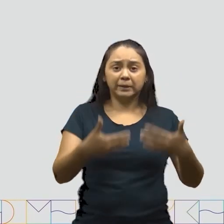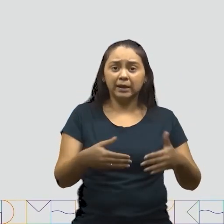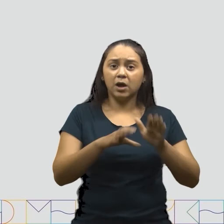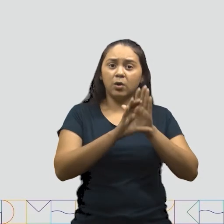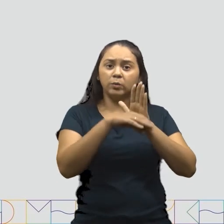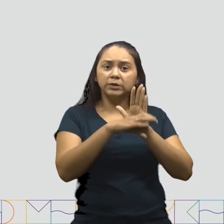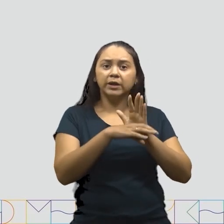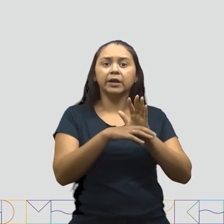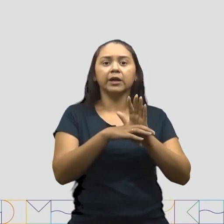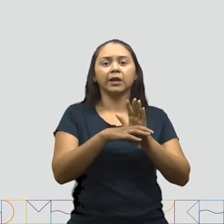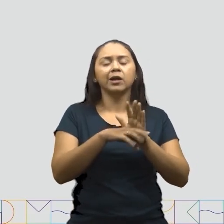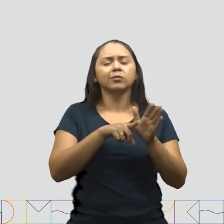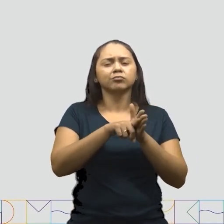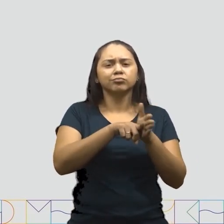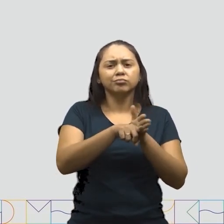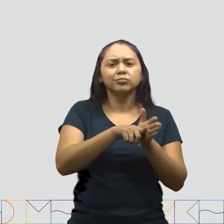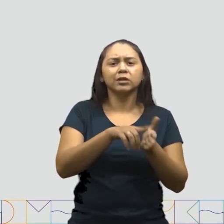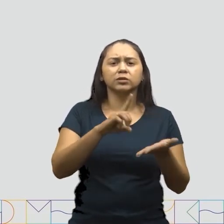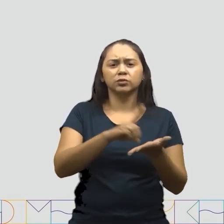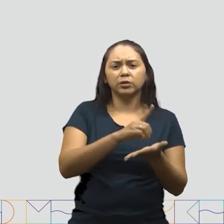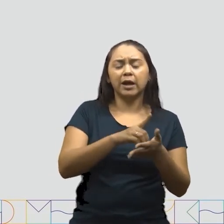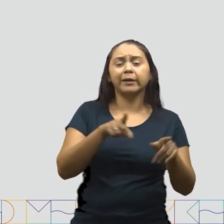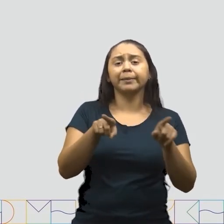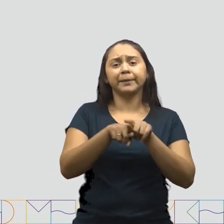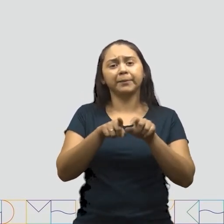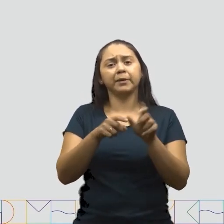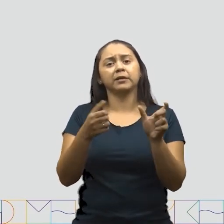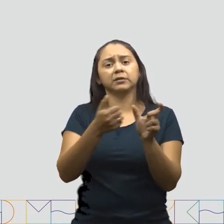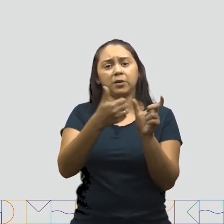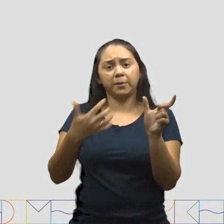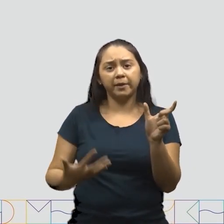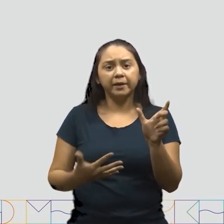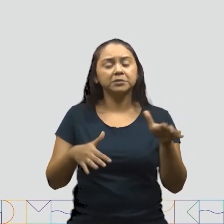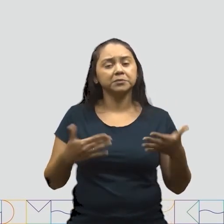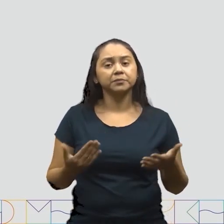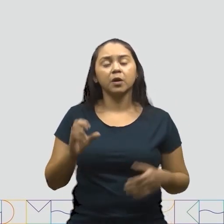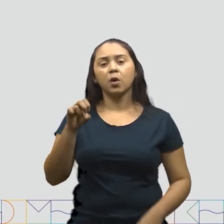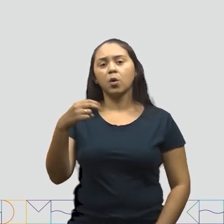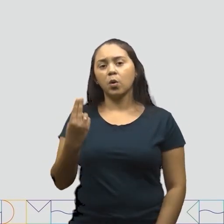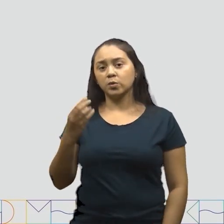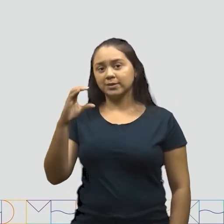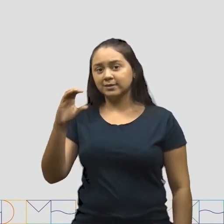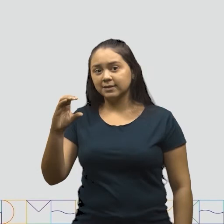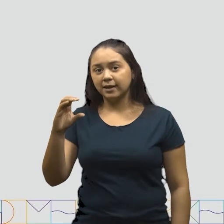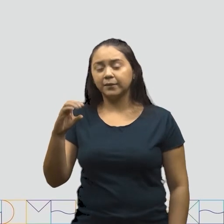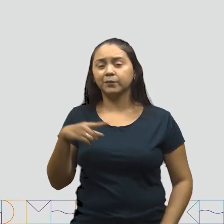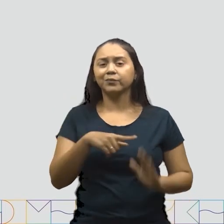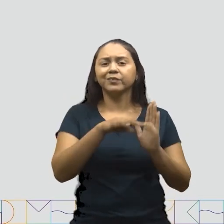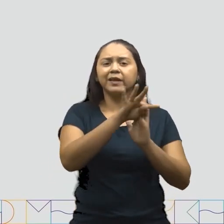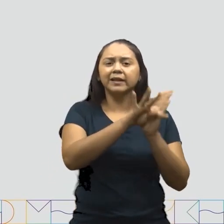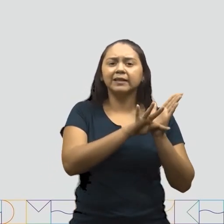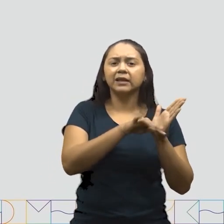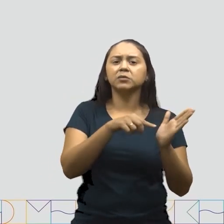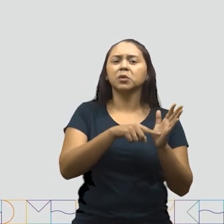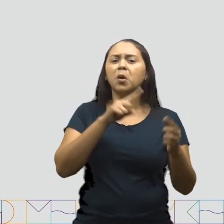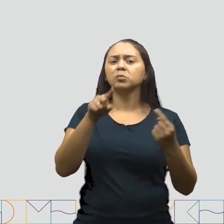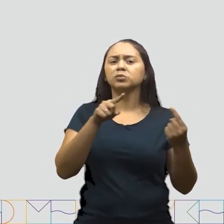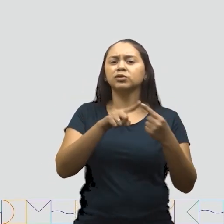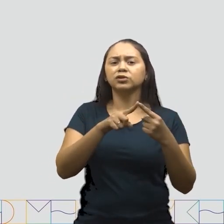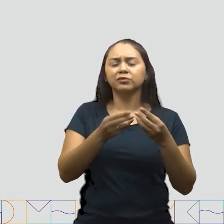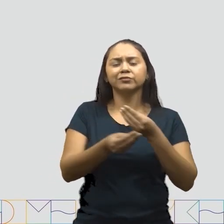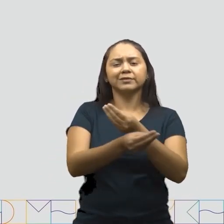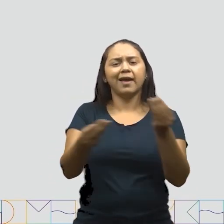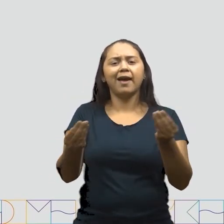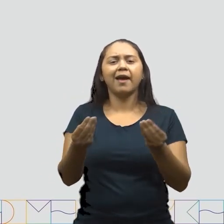conceito comumente encontrado em dicionários e enciclopédias? C. É um texto que tem a função de